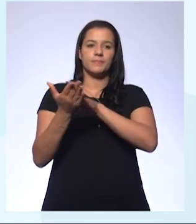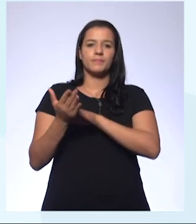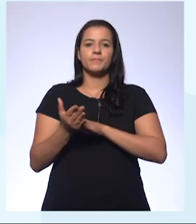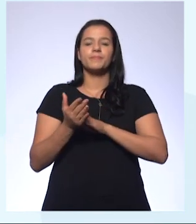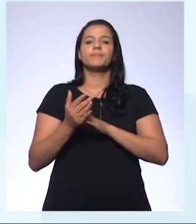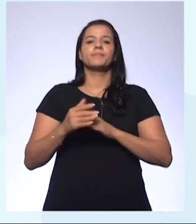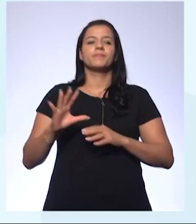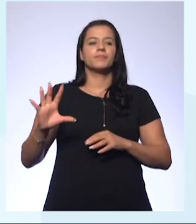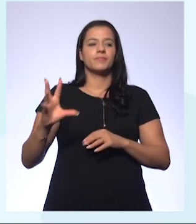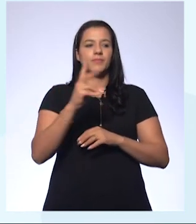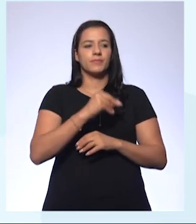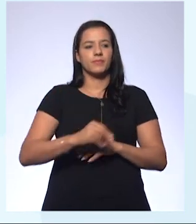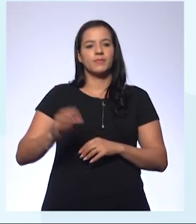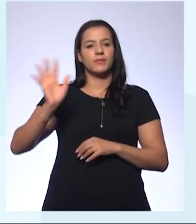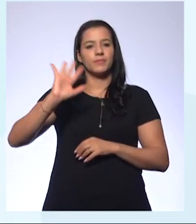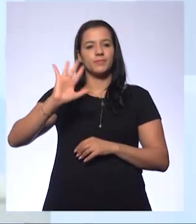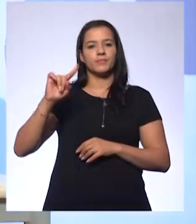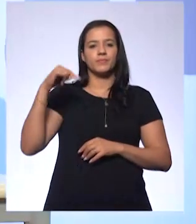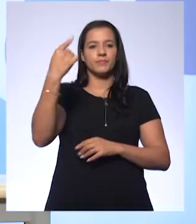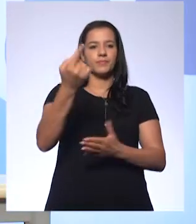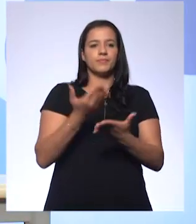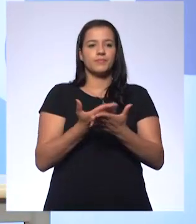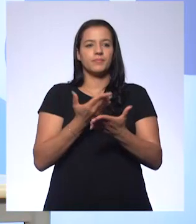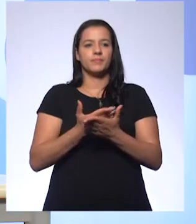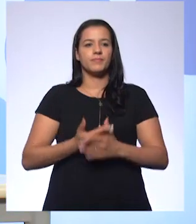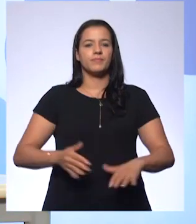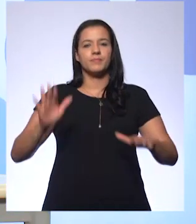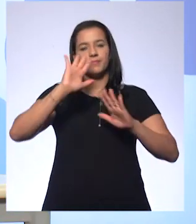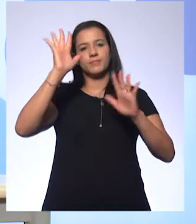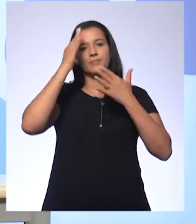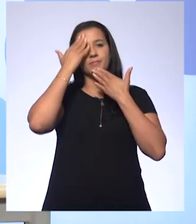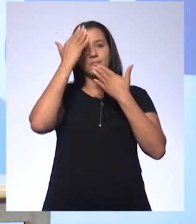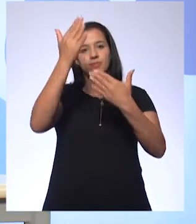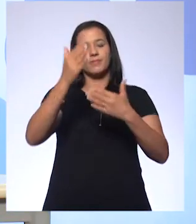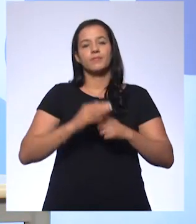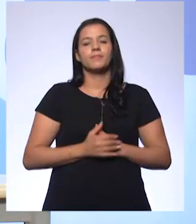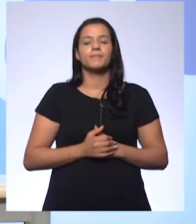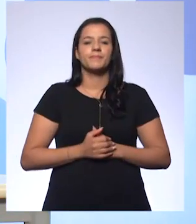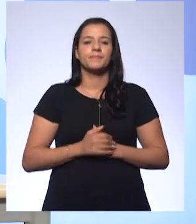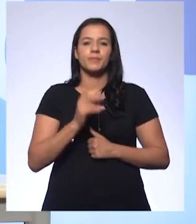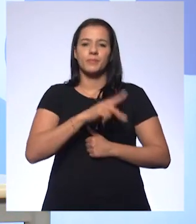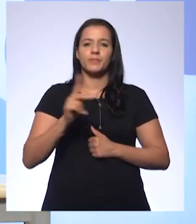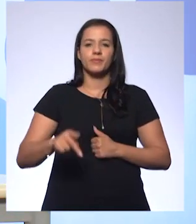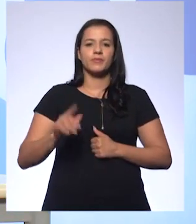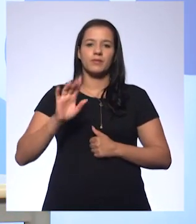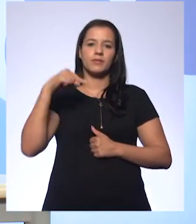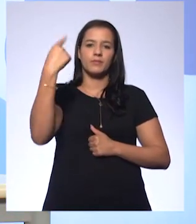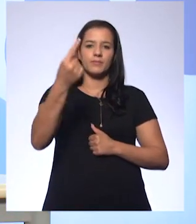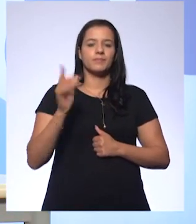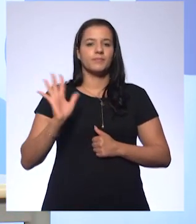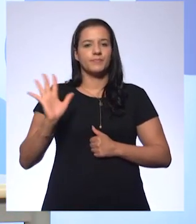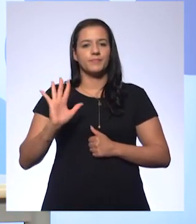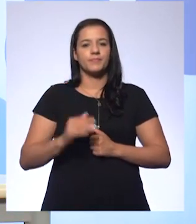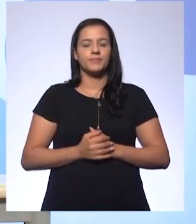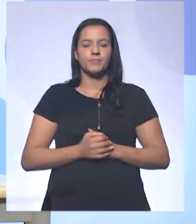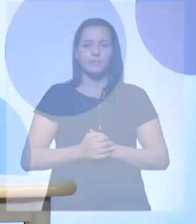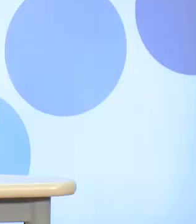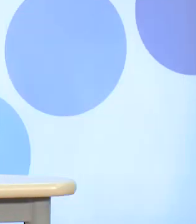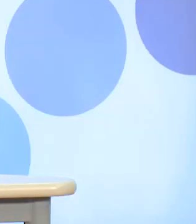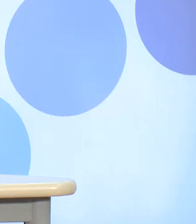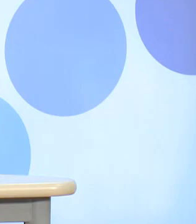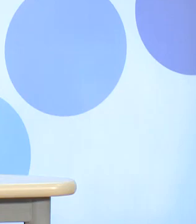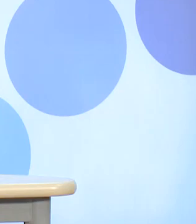agora finalmente a gente acabou o nosso tempo, tá? Vai aparecer agora o QR Code na tela e também vai aparecer o nosso link, para que vocês possam, então, dar